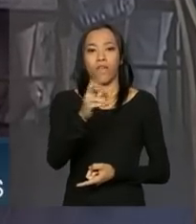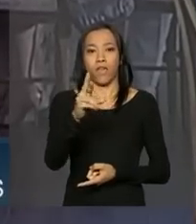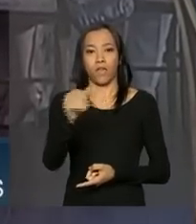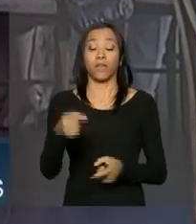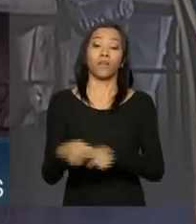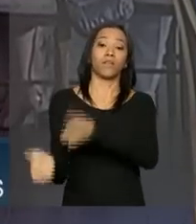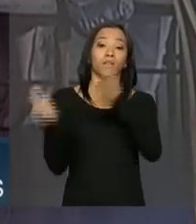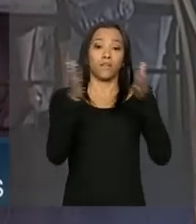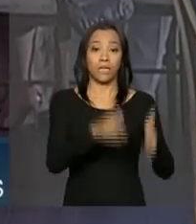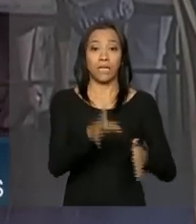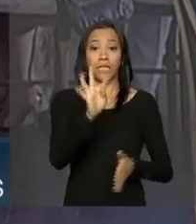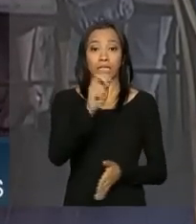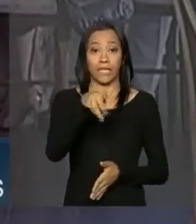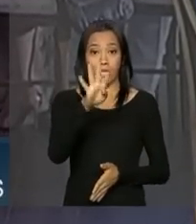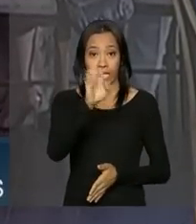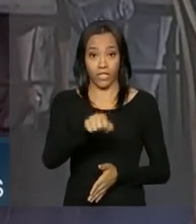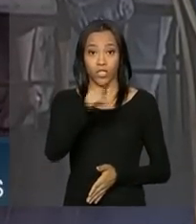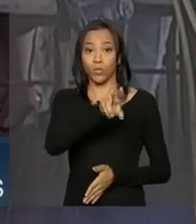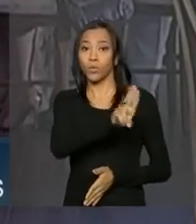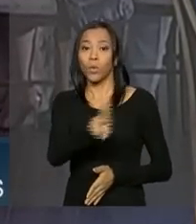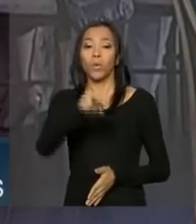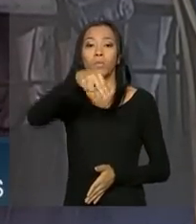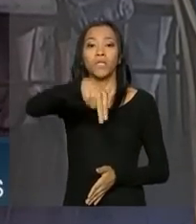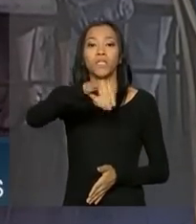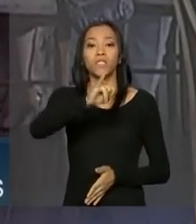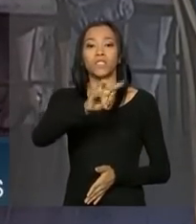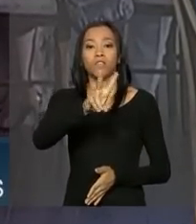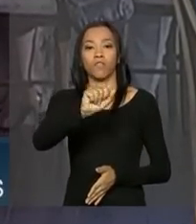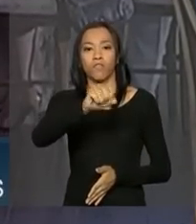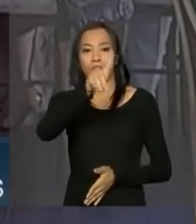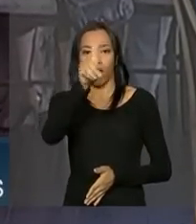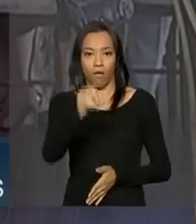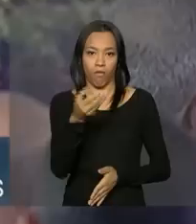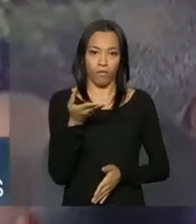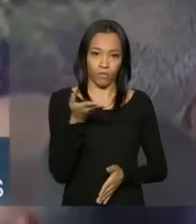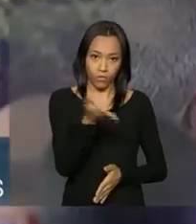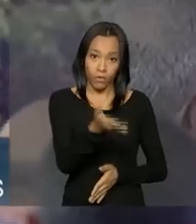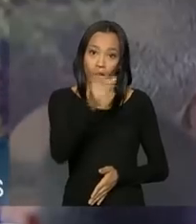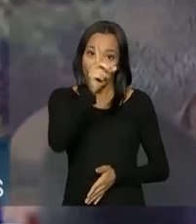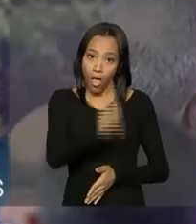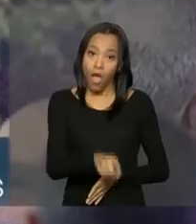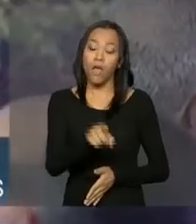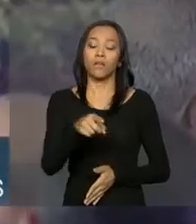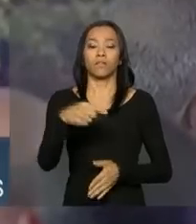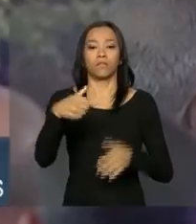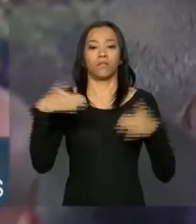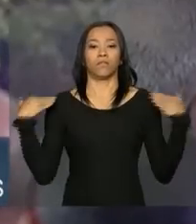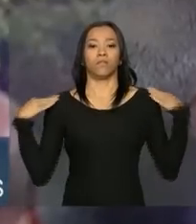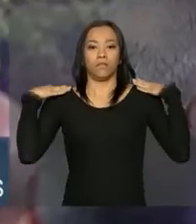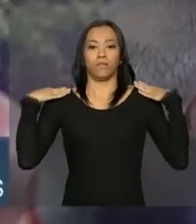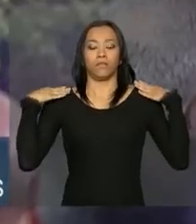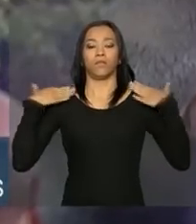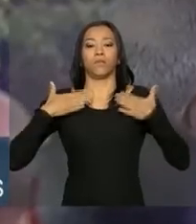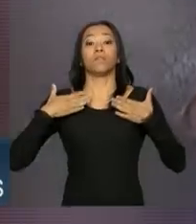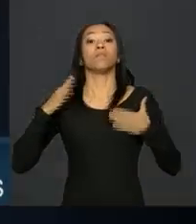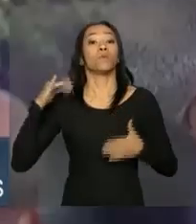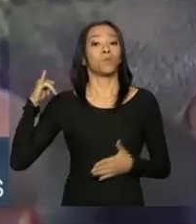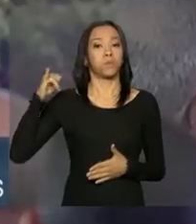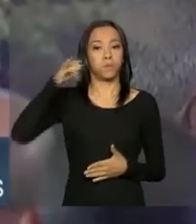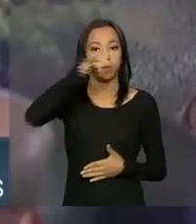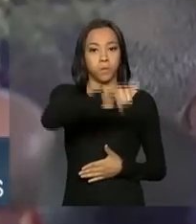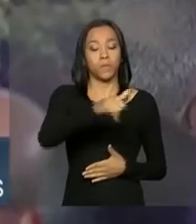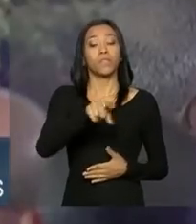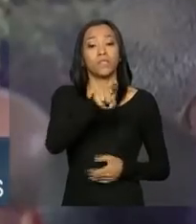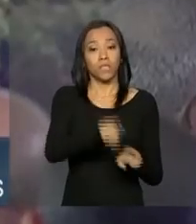tenente brigadeiro do ar, Nivaldo Luiz Rossato, da Força Aérea Brasileira, e a senhora